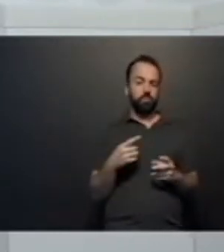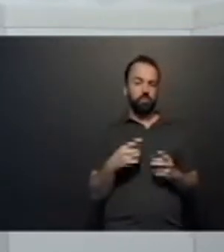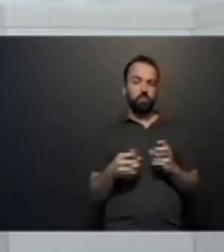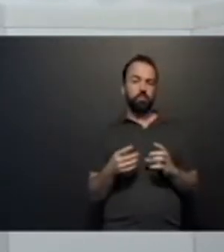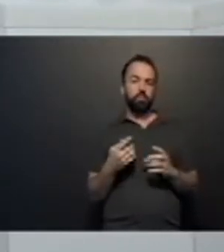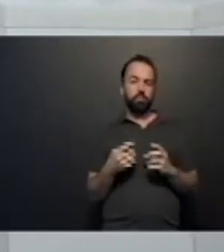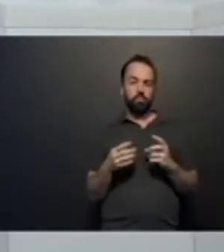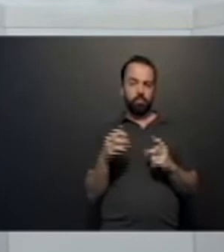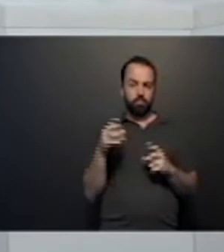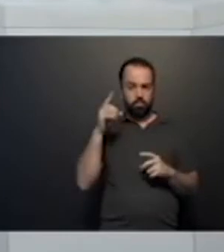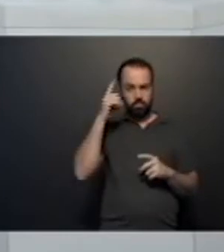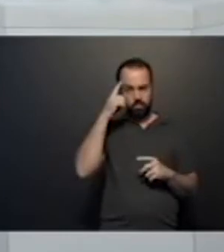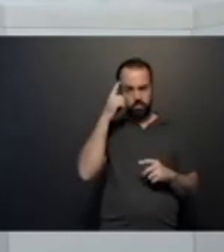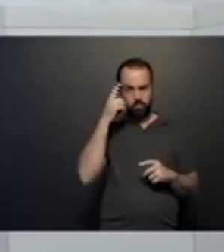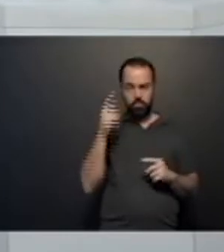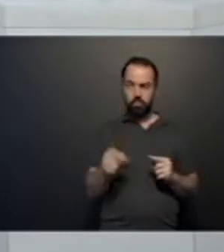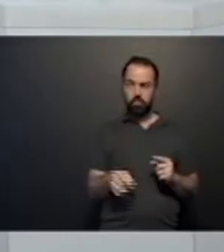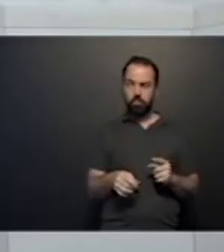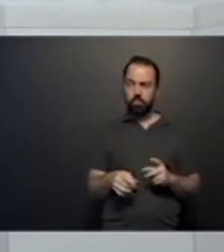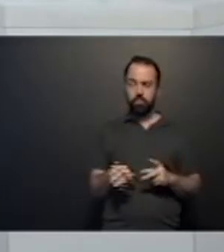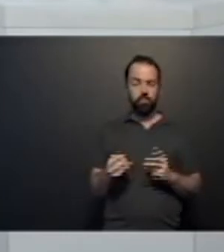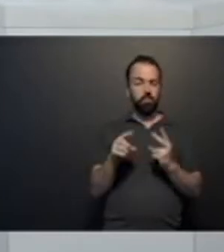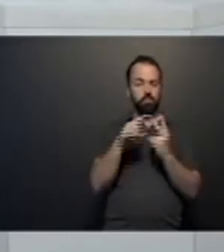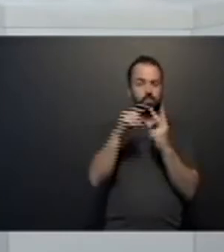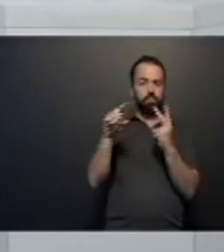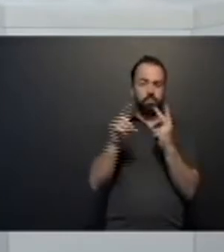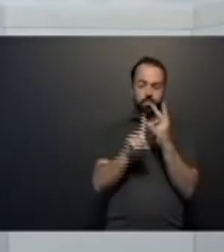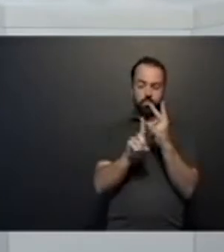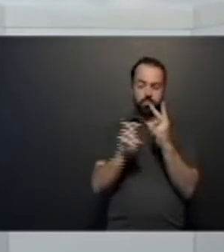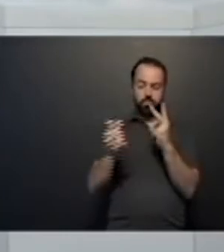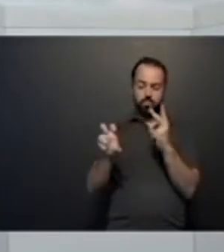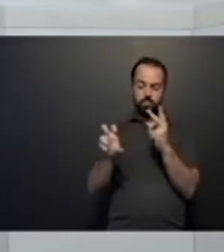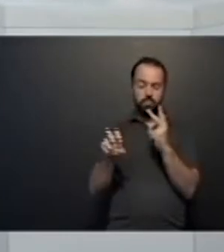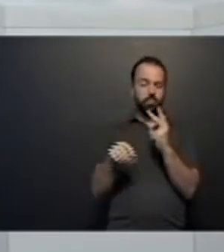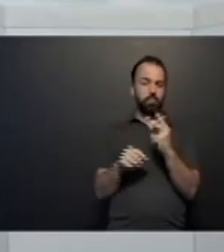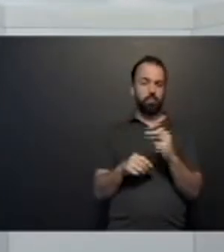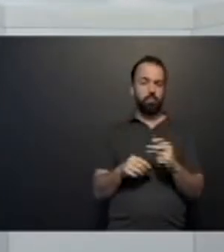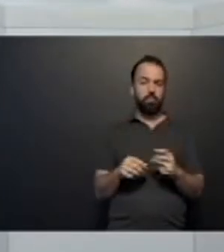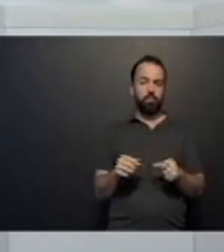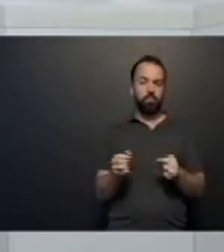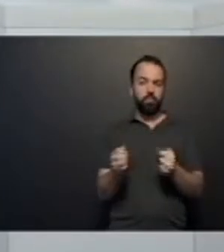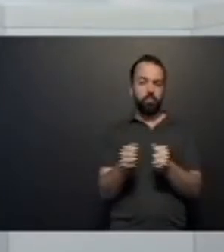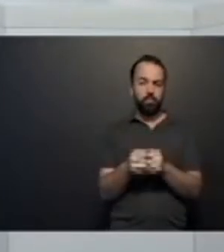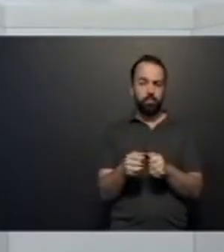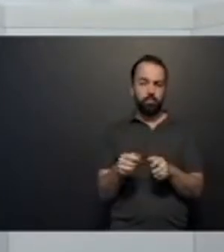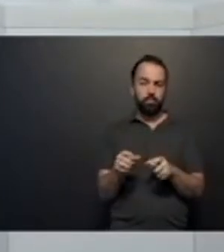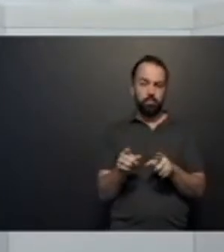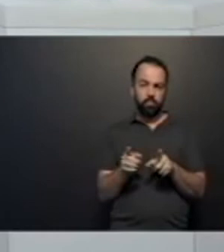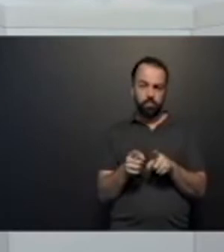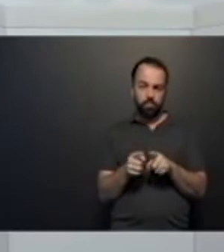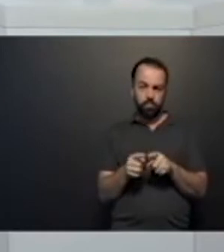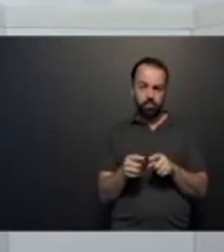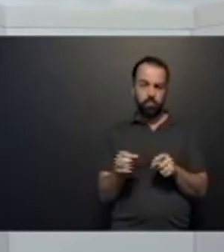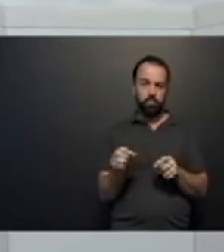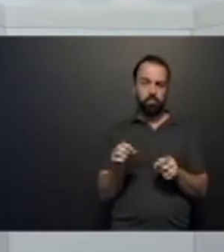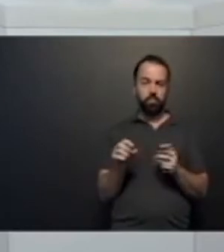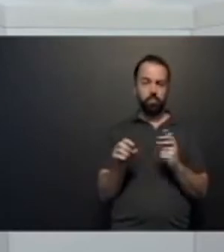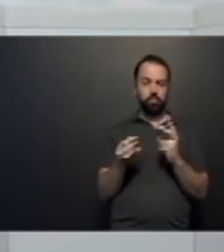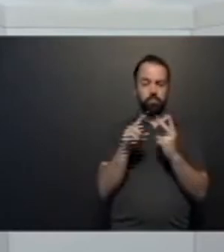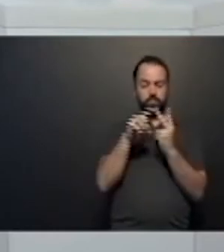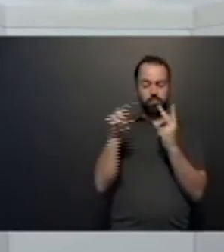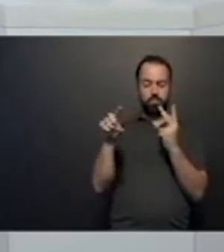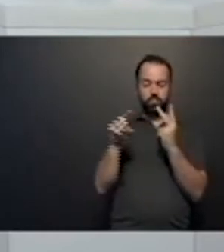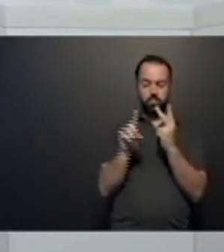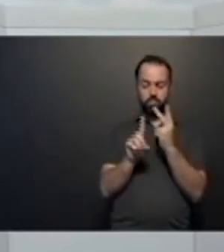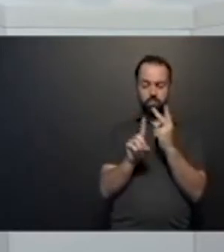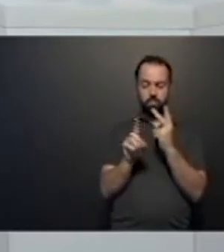facilmente o raiz quadrada de 15 ela tá bem perto da raiz quadrada de 16 raiz